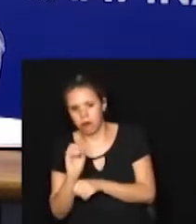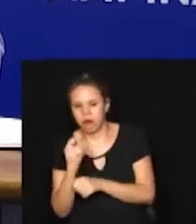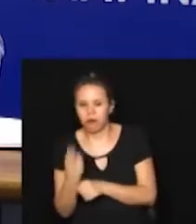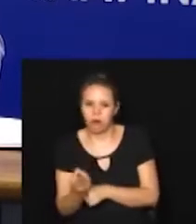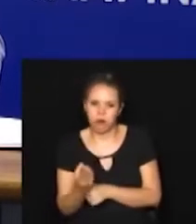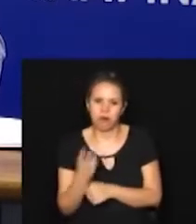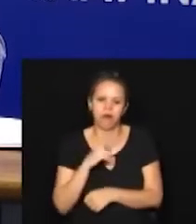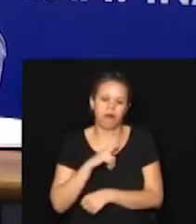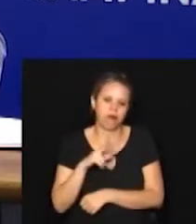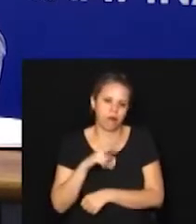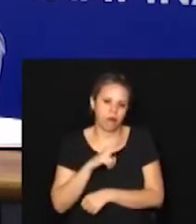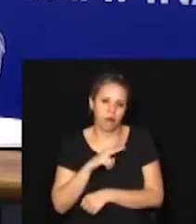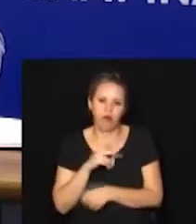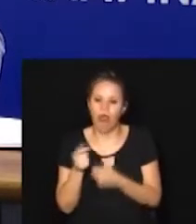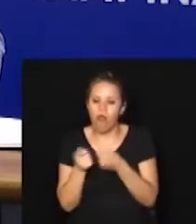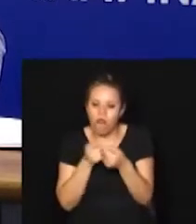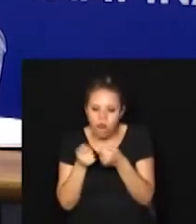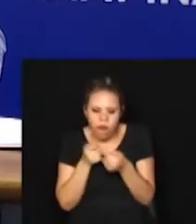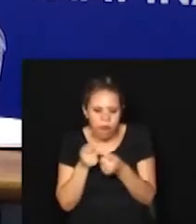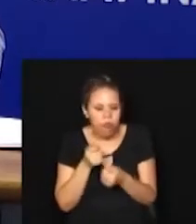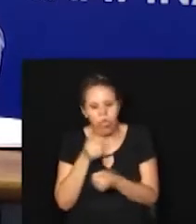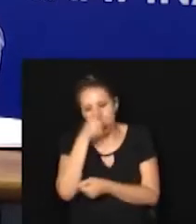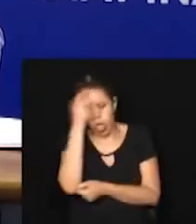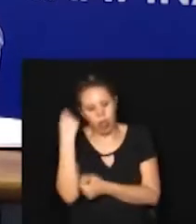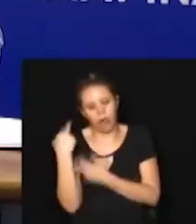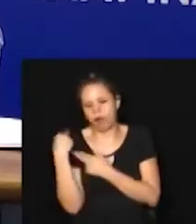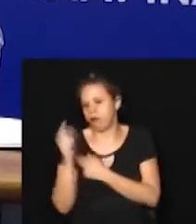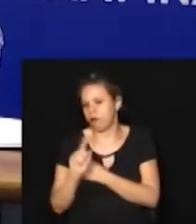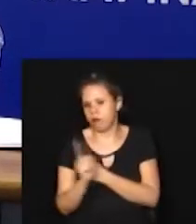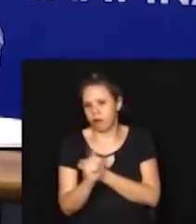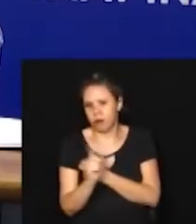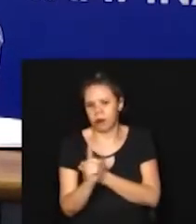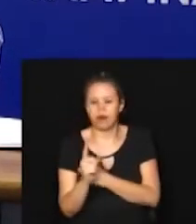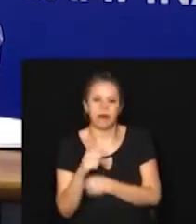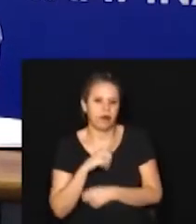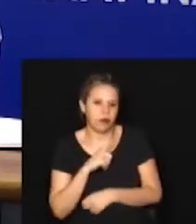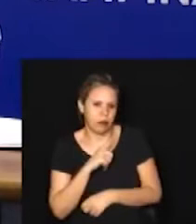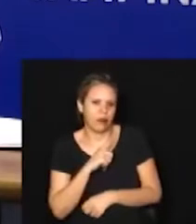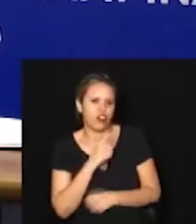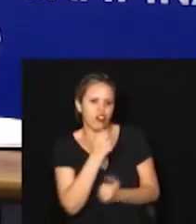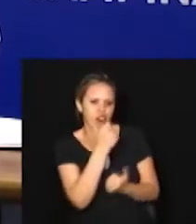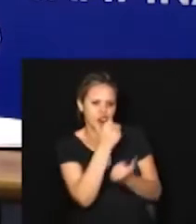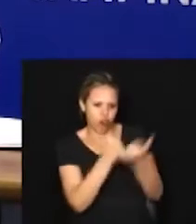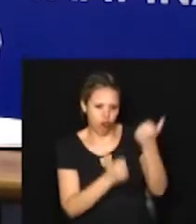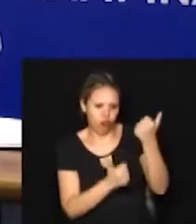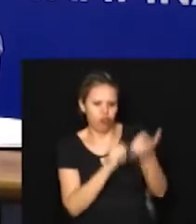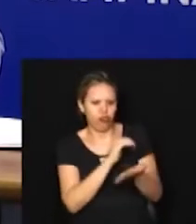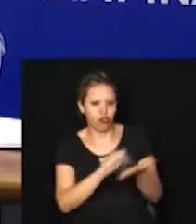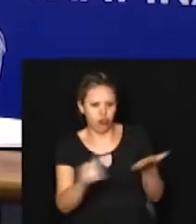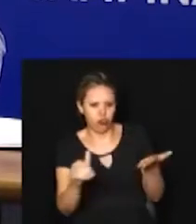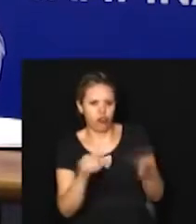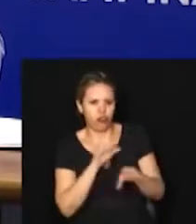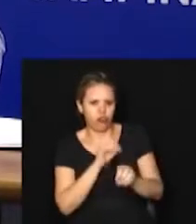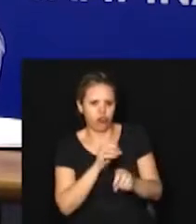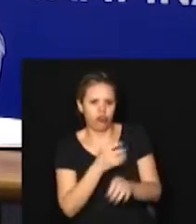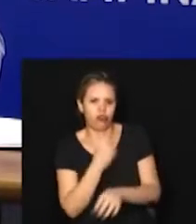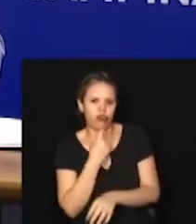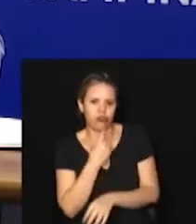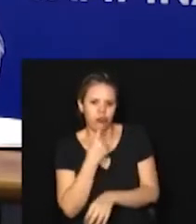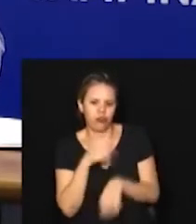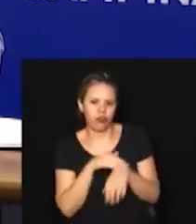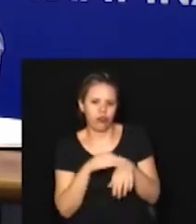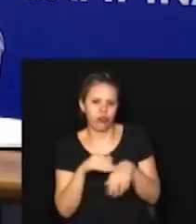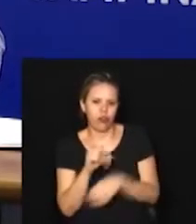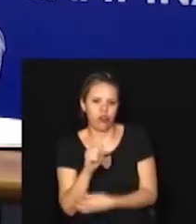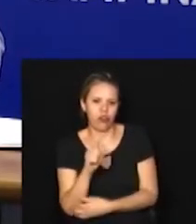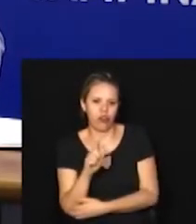está sob o domínio do prefeito. Nós temos diretorias de ensino em Campinas, eu vou conversar com a